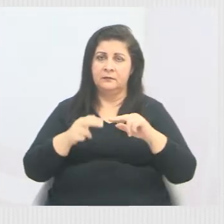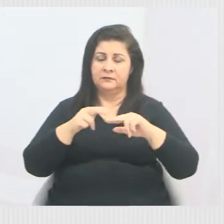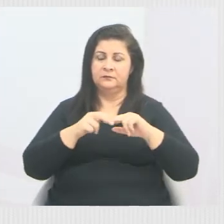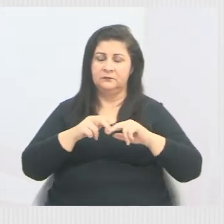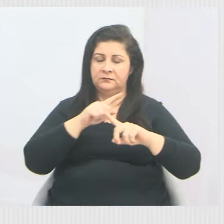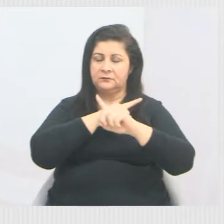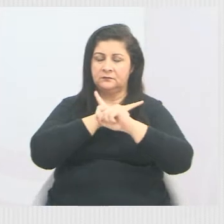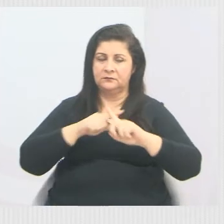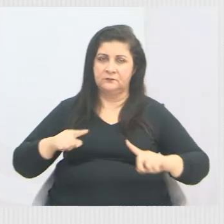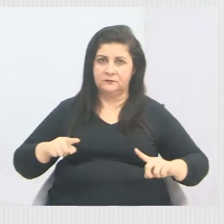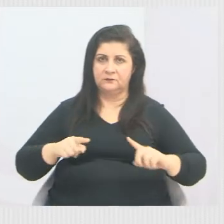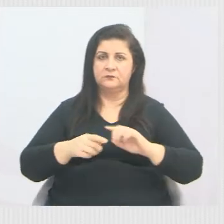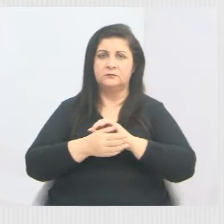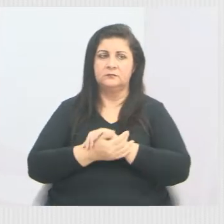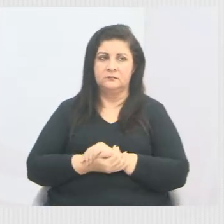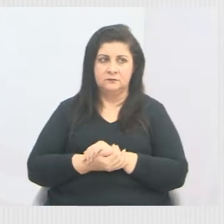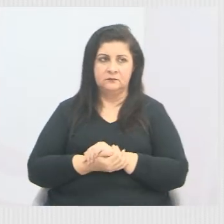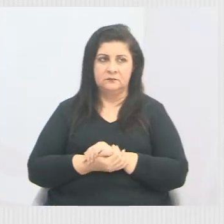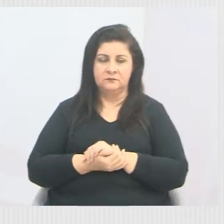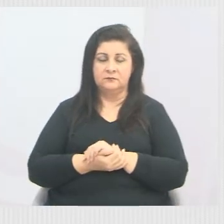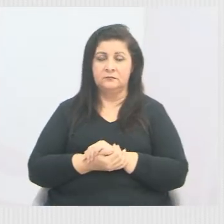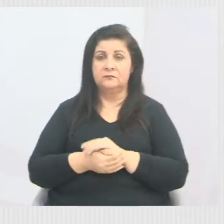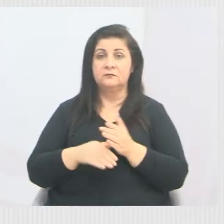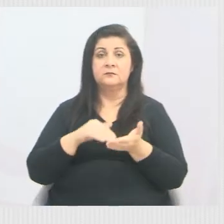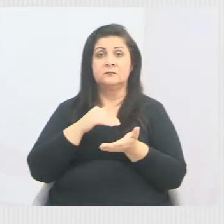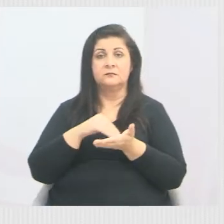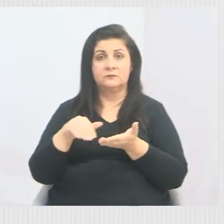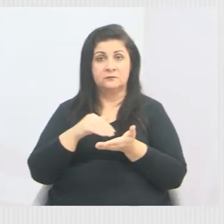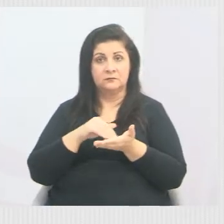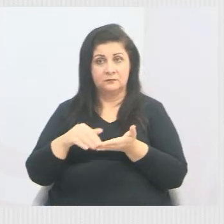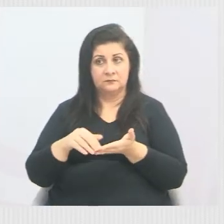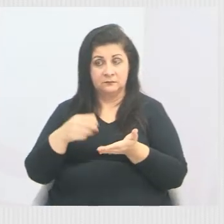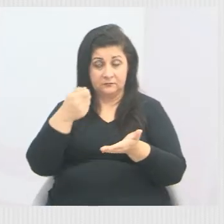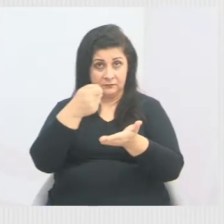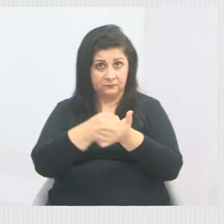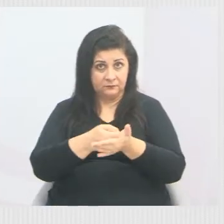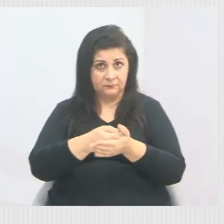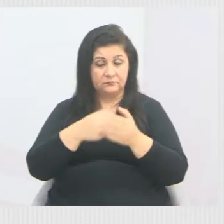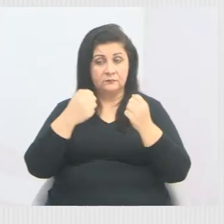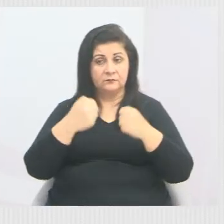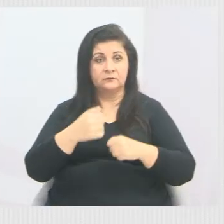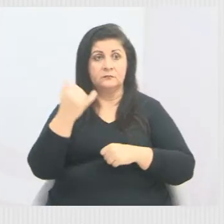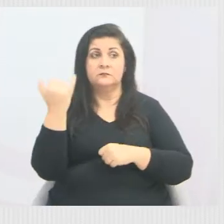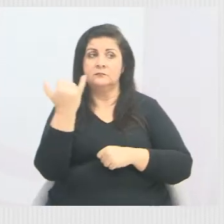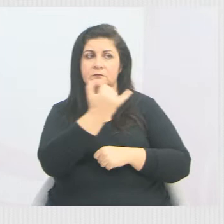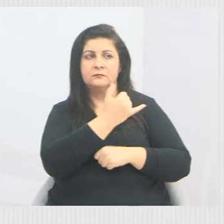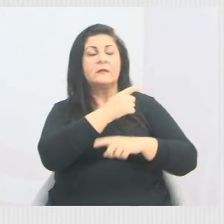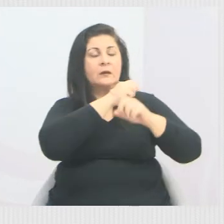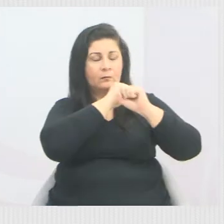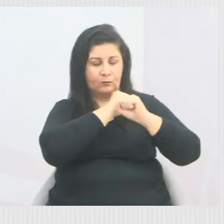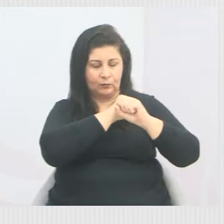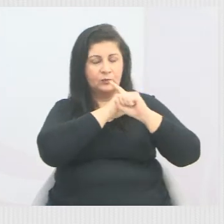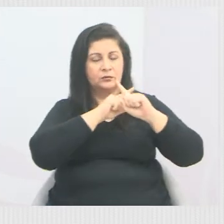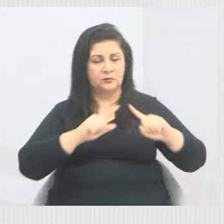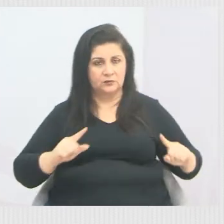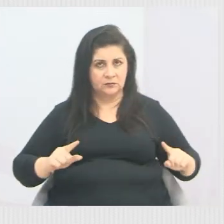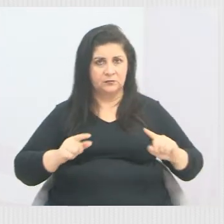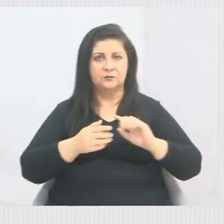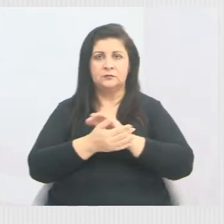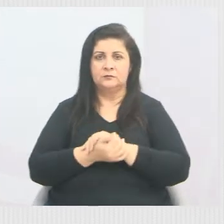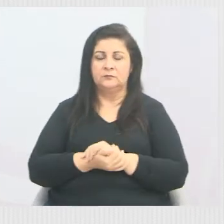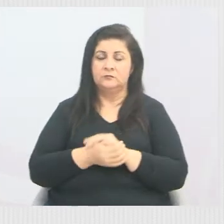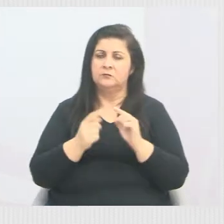esse cancelamento, onde a secretaria que autoriza a contabilidade a fazer esse cancelamento, pois